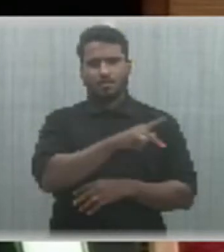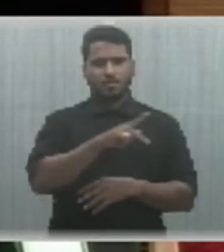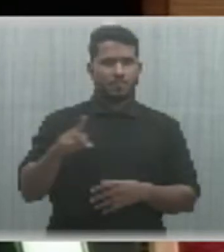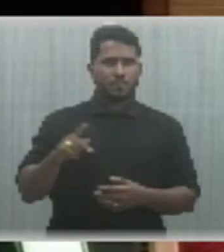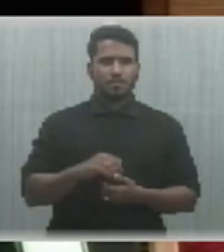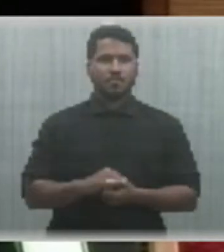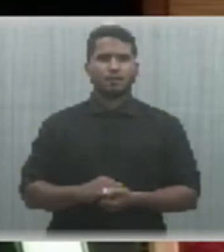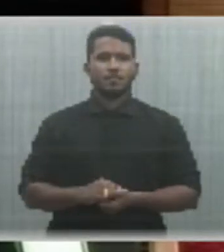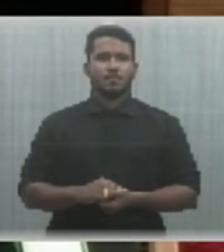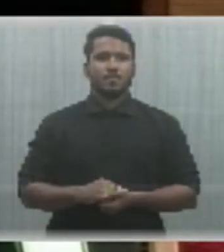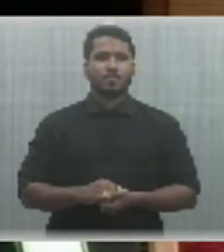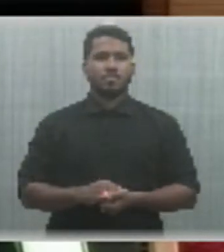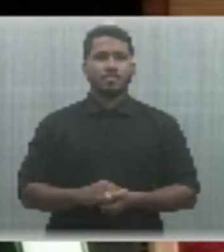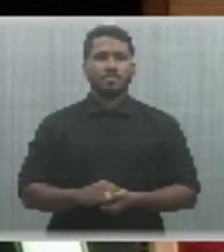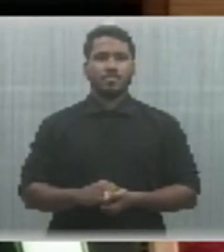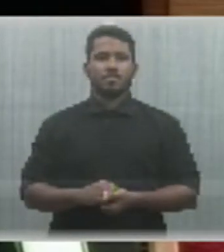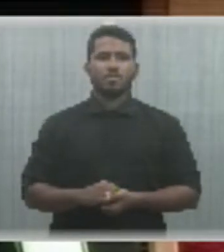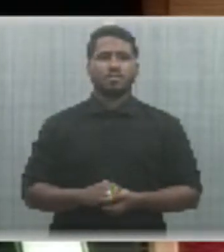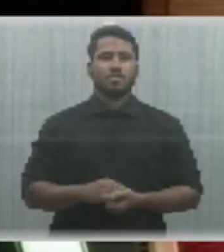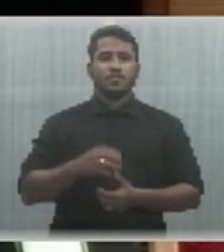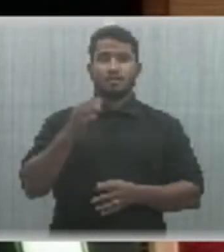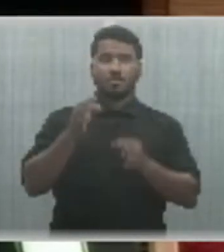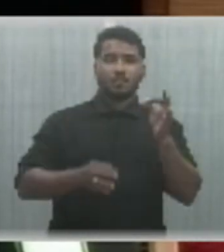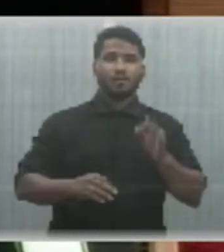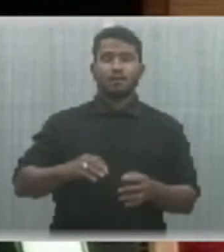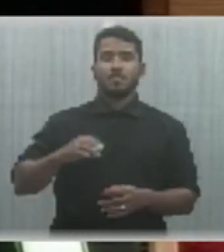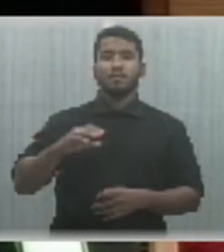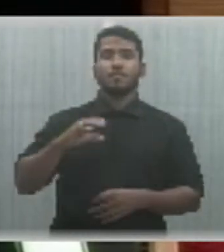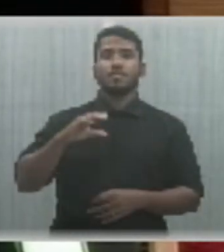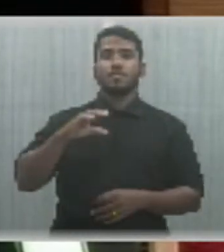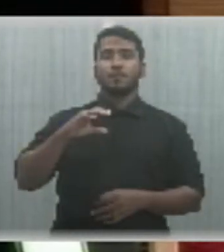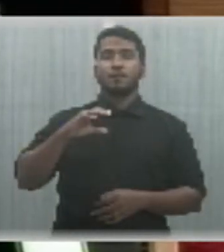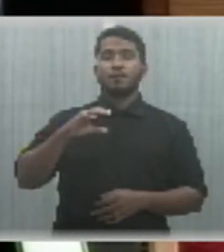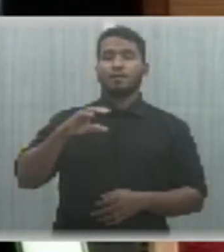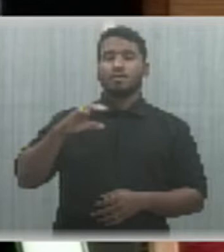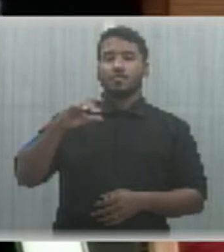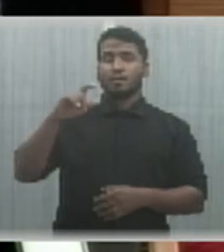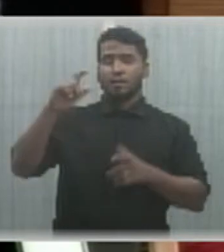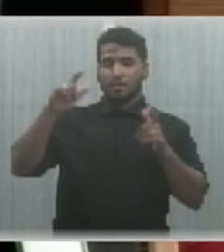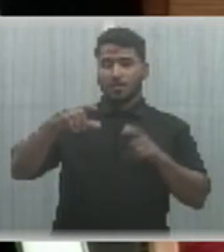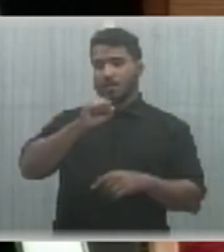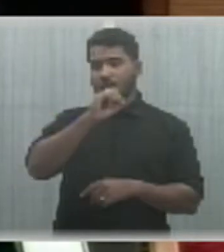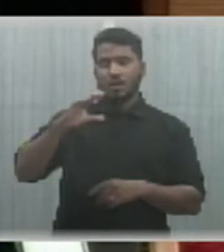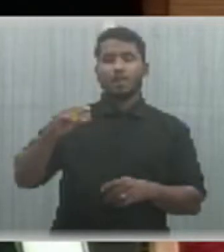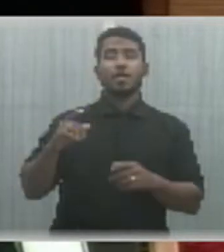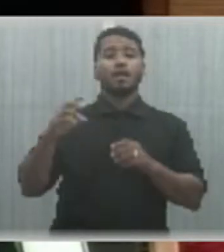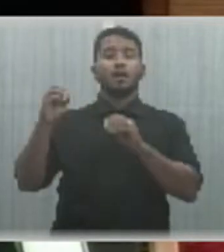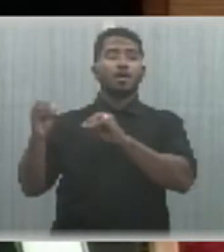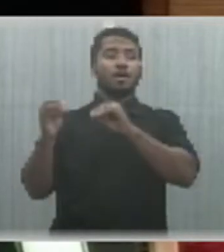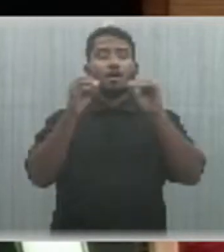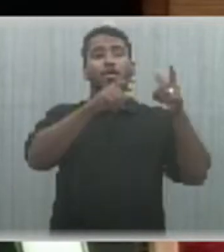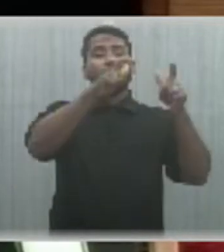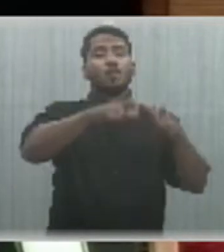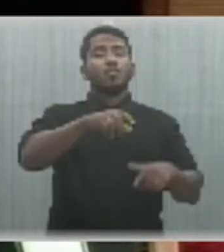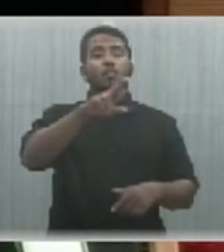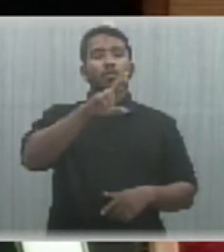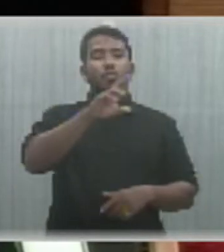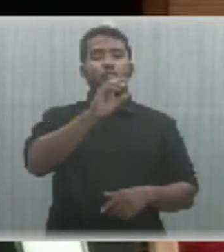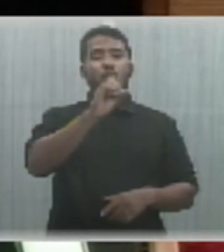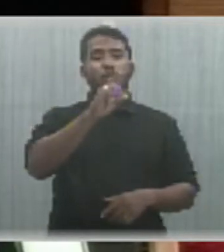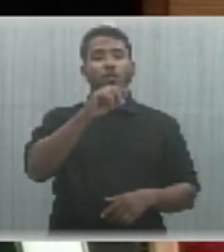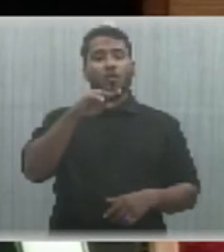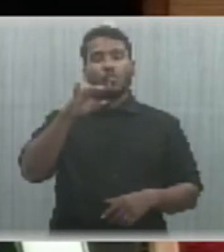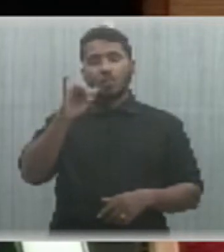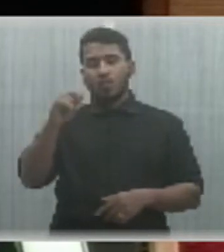presidente da entidade, o juiz catarinense, lotado em Rondônia,